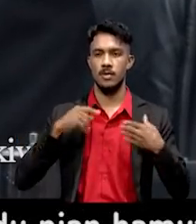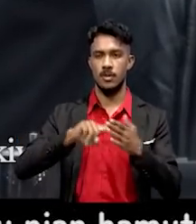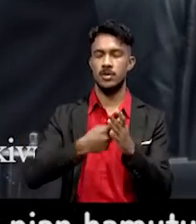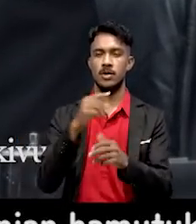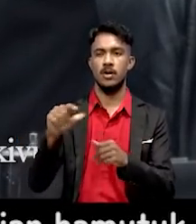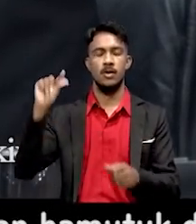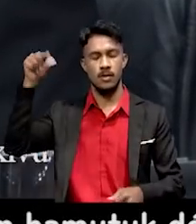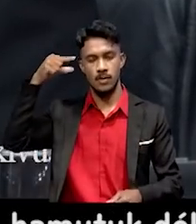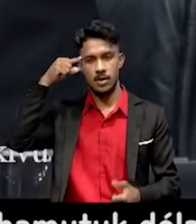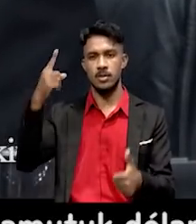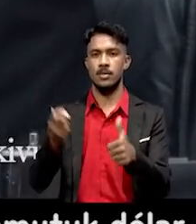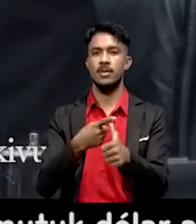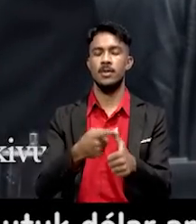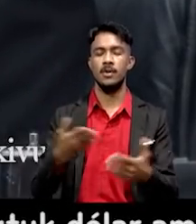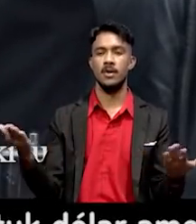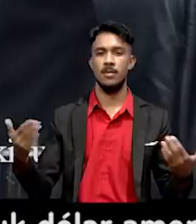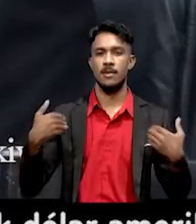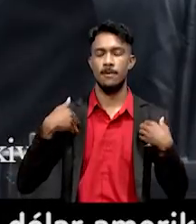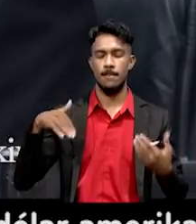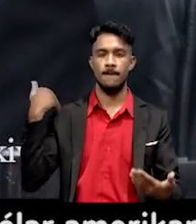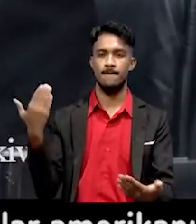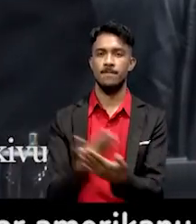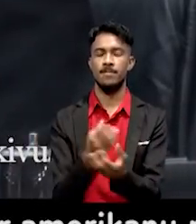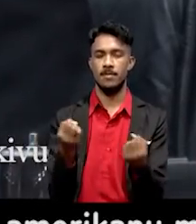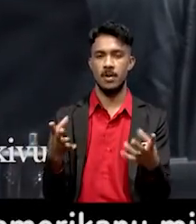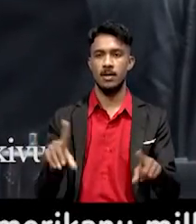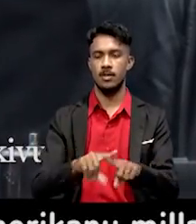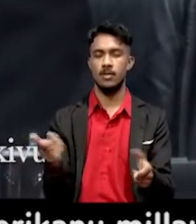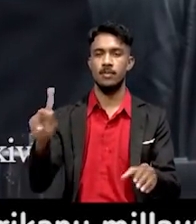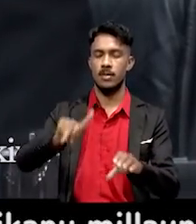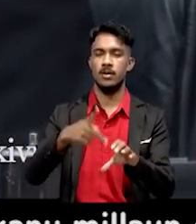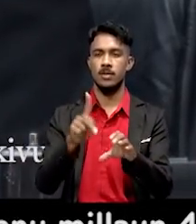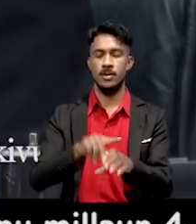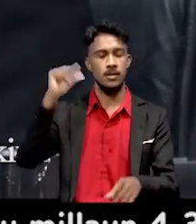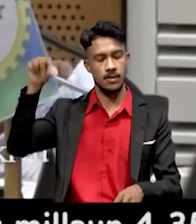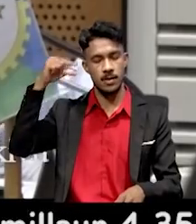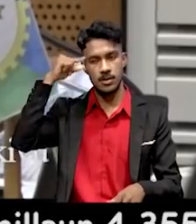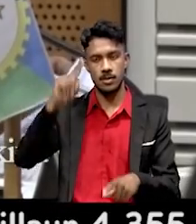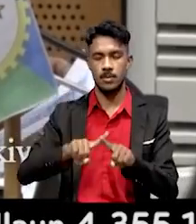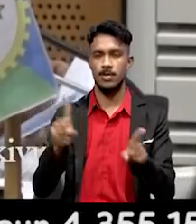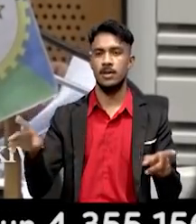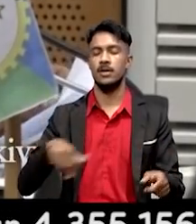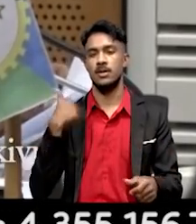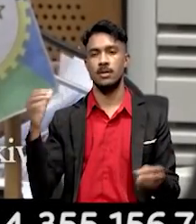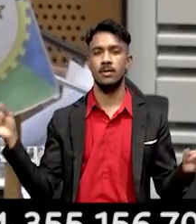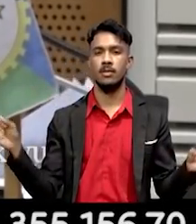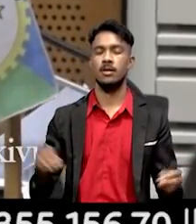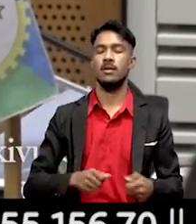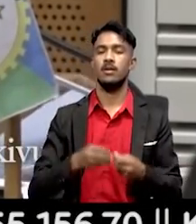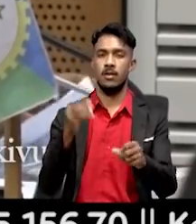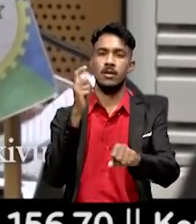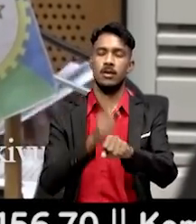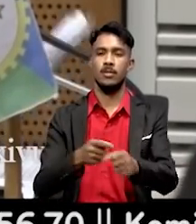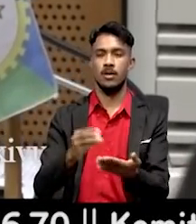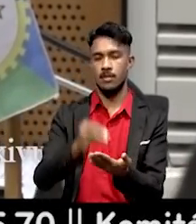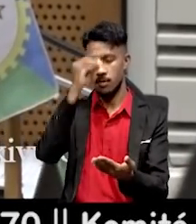primeiro. E a nebe geração fon barak inclina an e a governação, mai be balula aproveita rodi aprende hamuto